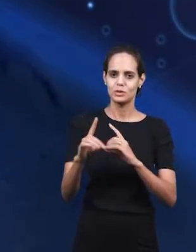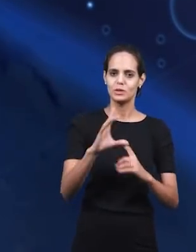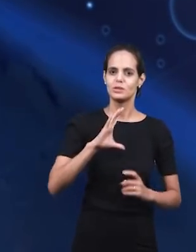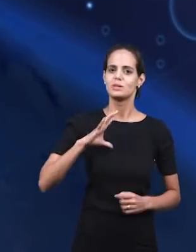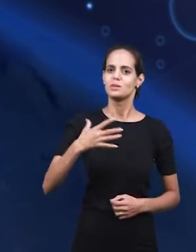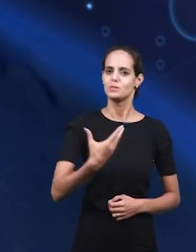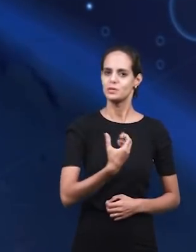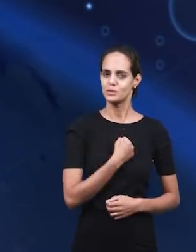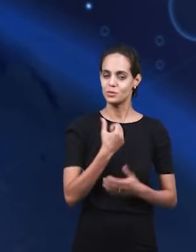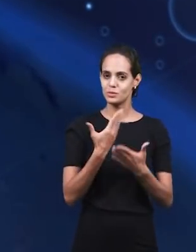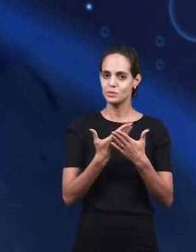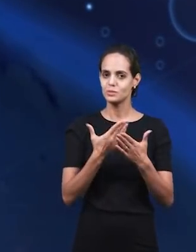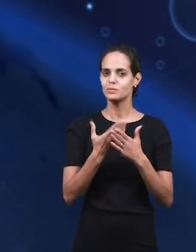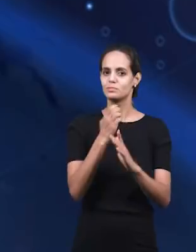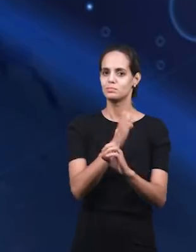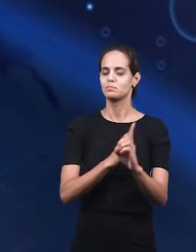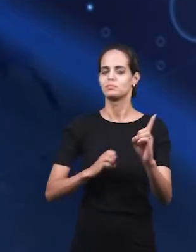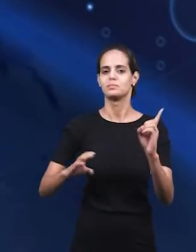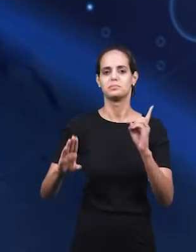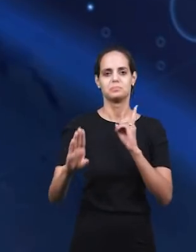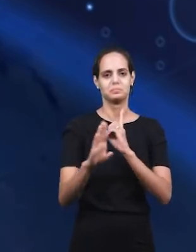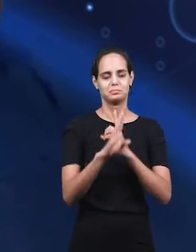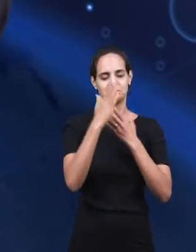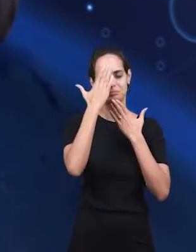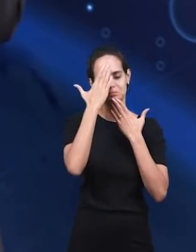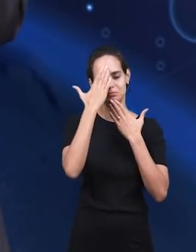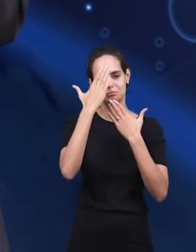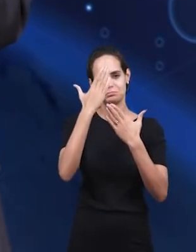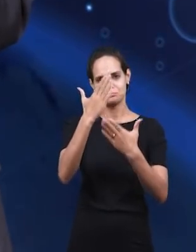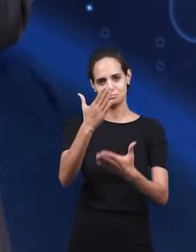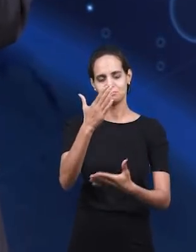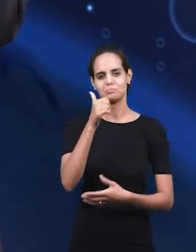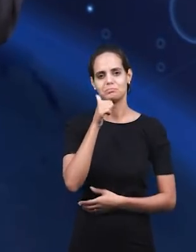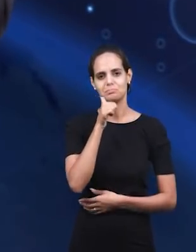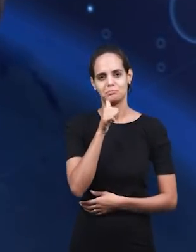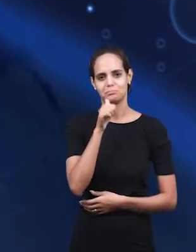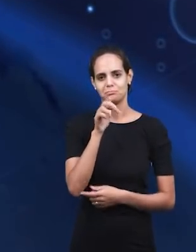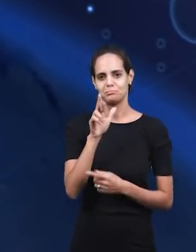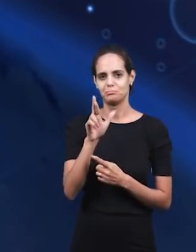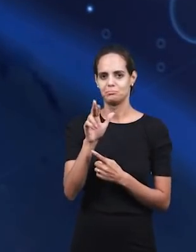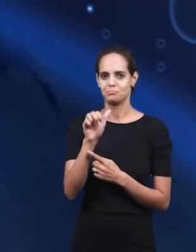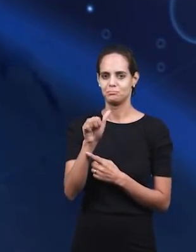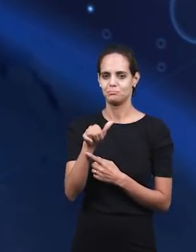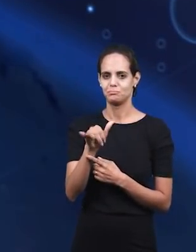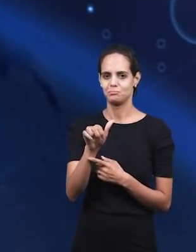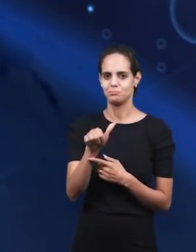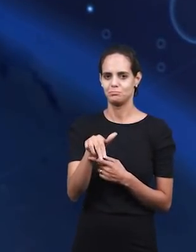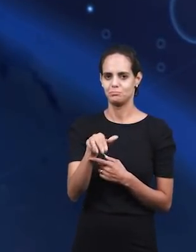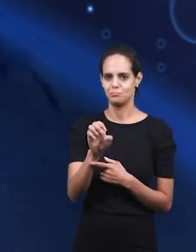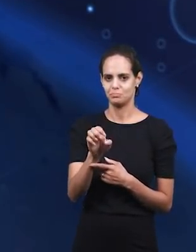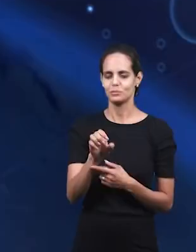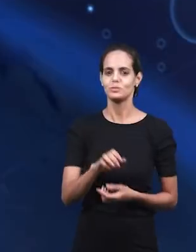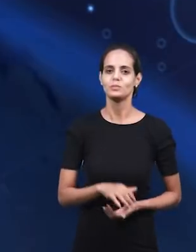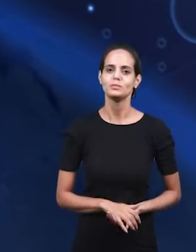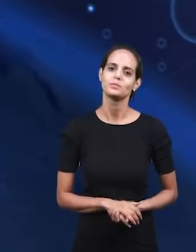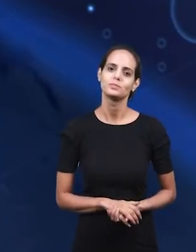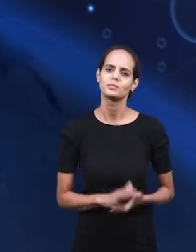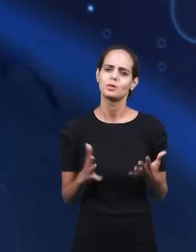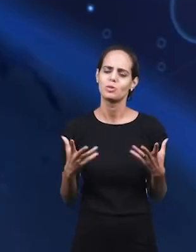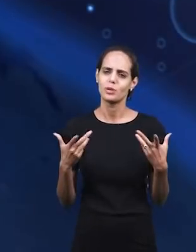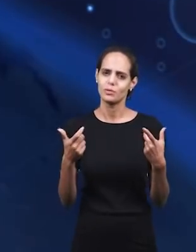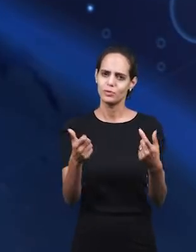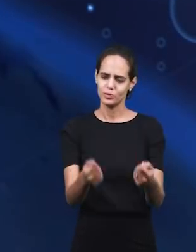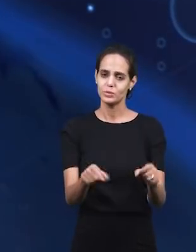escola bíblica dominical. Muito obrigado, irmã Rayane, por esse testemunho tão maravilhoso, inclusive seu testemunho